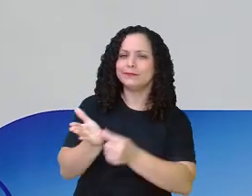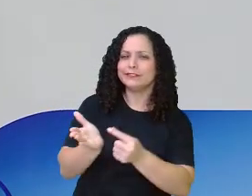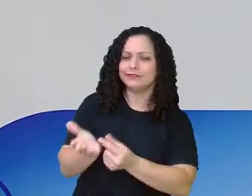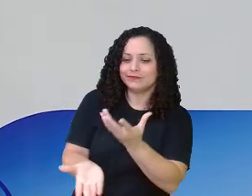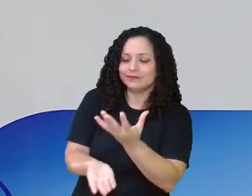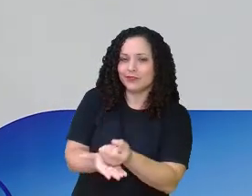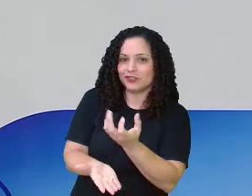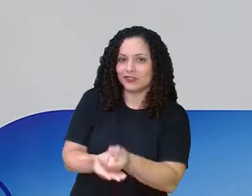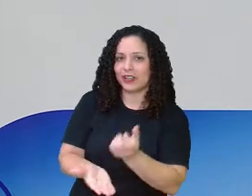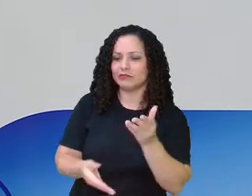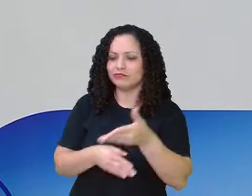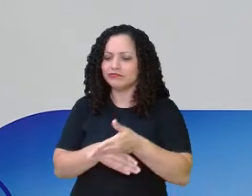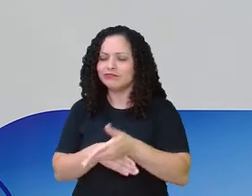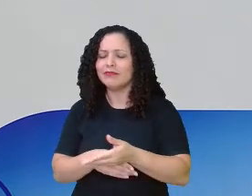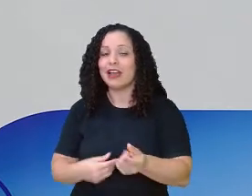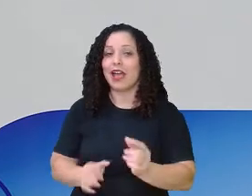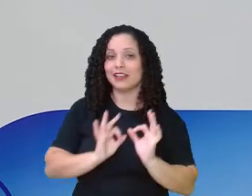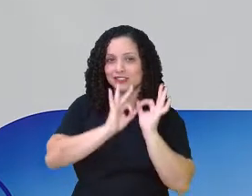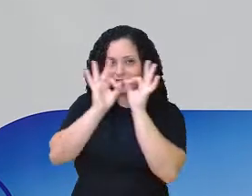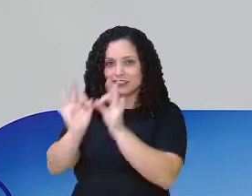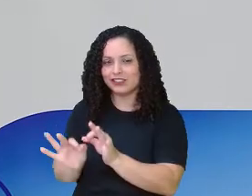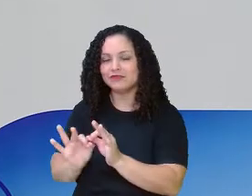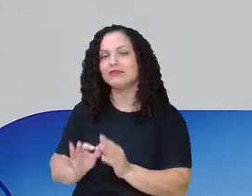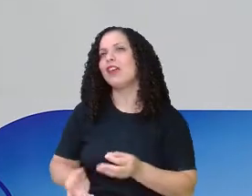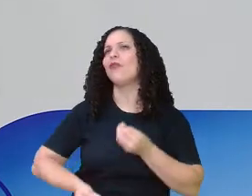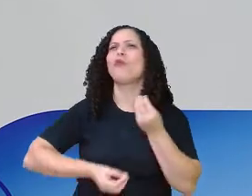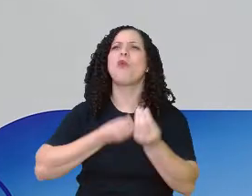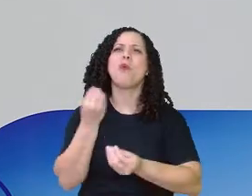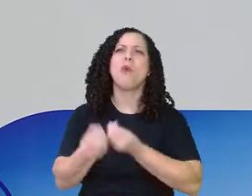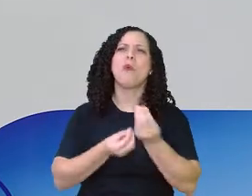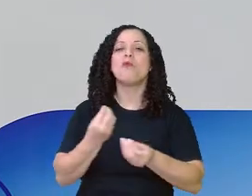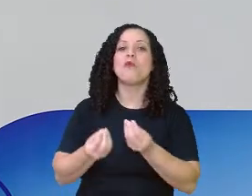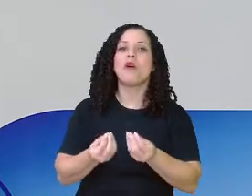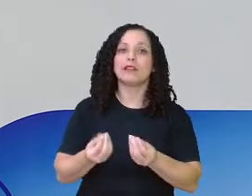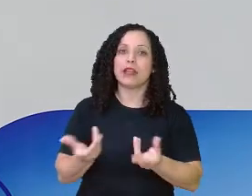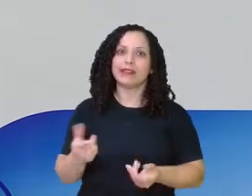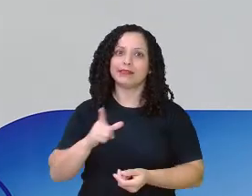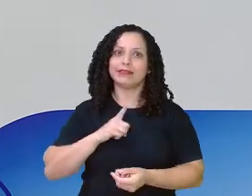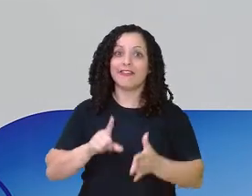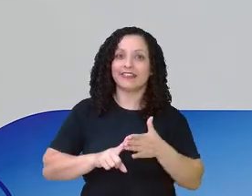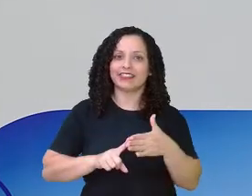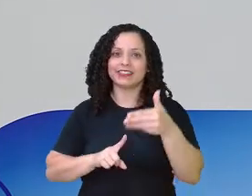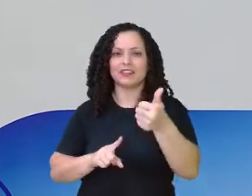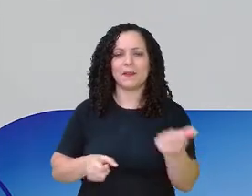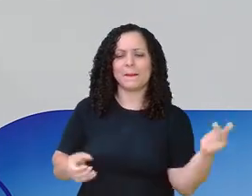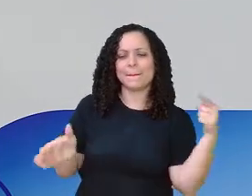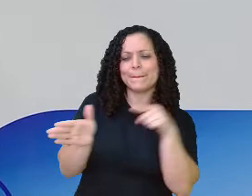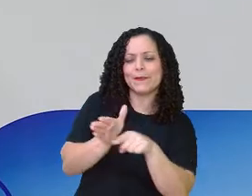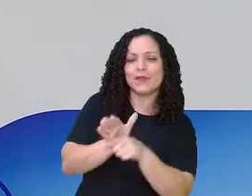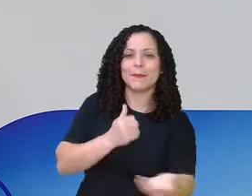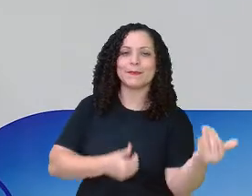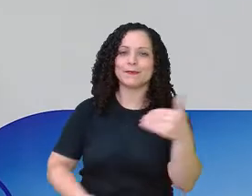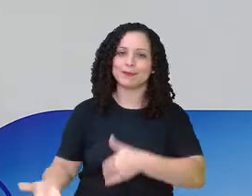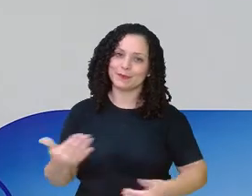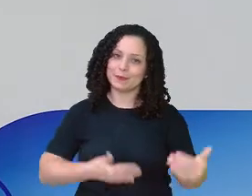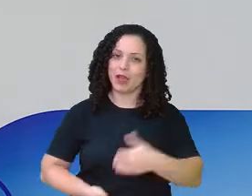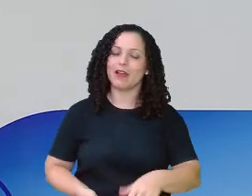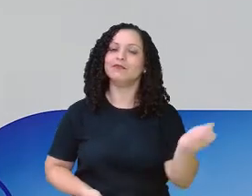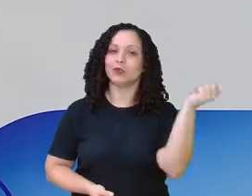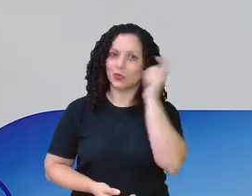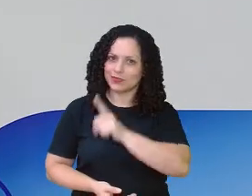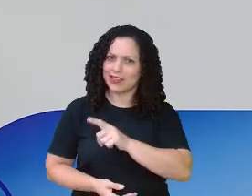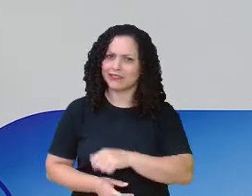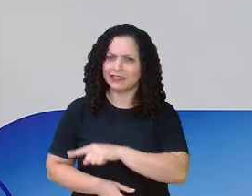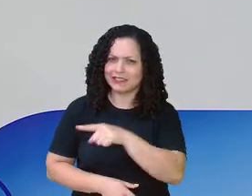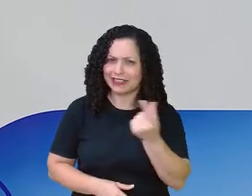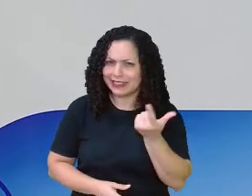mesmo. Ó, Ricardinho, qual é a vantagem de um aplicativo? É que você pode conversar com o Ricardinho, perguntar tudo direitinho, ó. Só você consegue fazer isso. E tu não